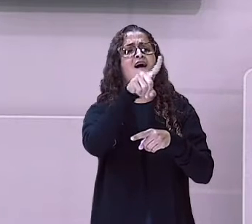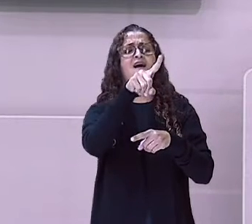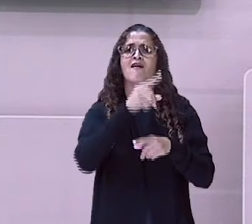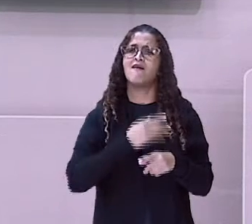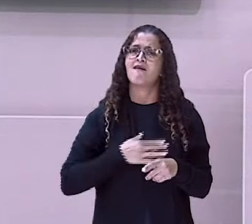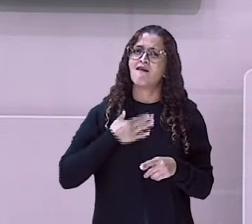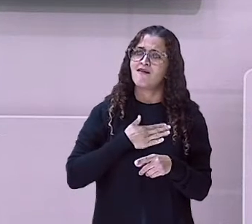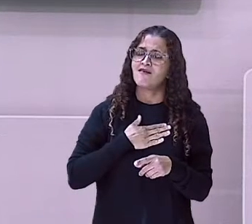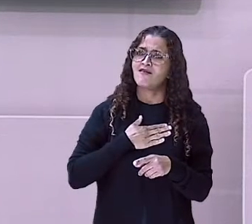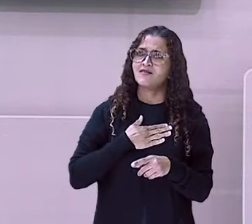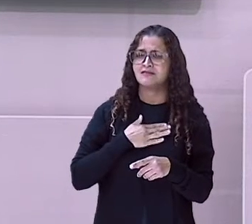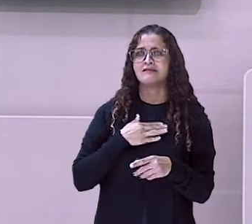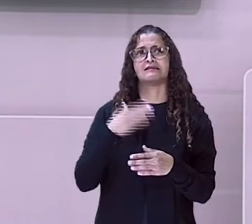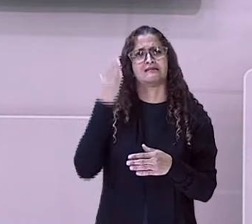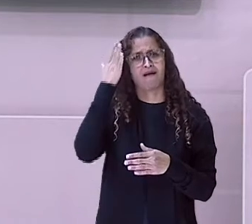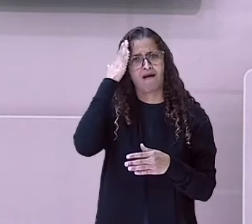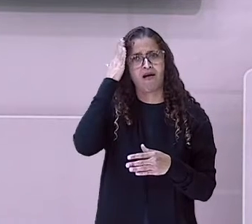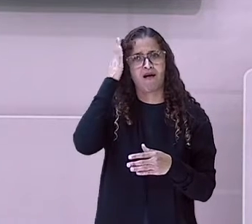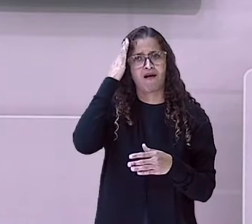essas informações